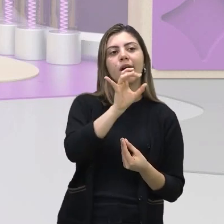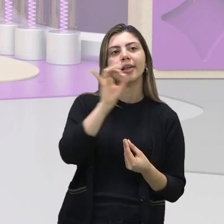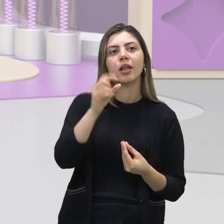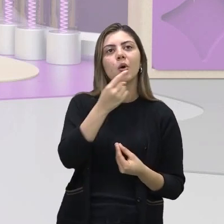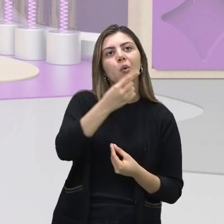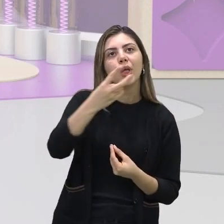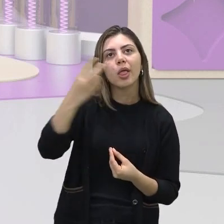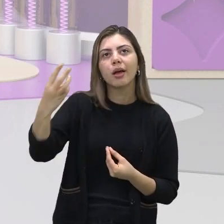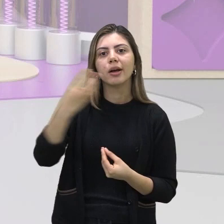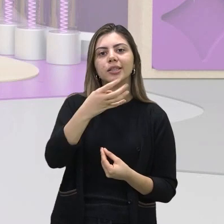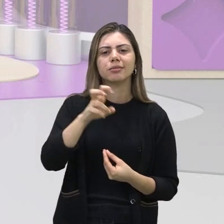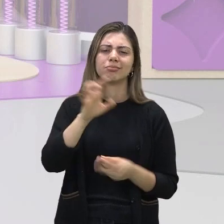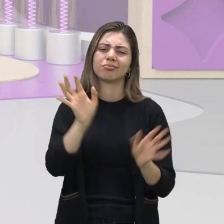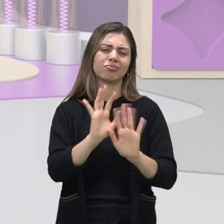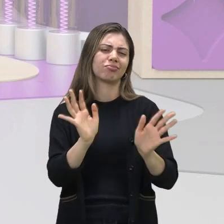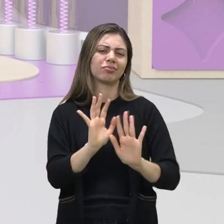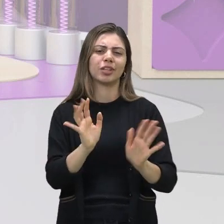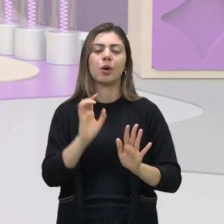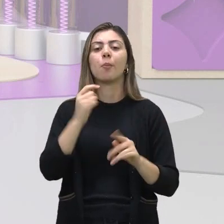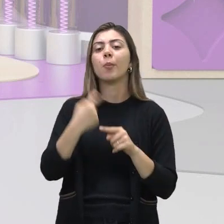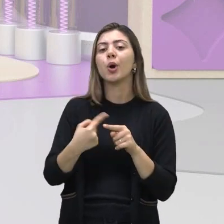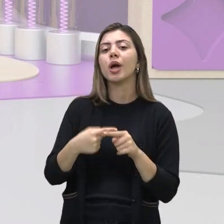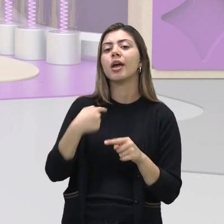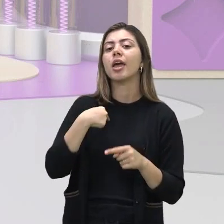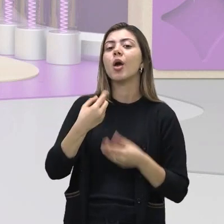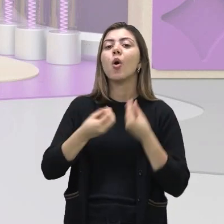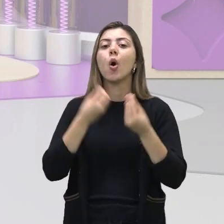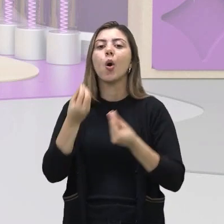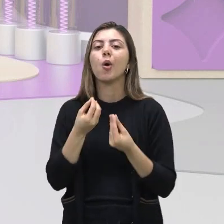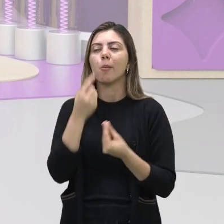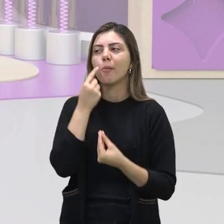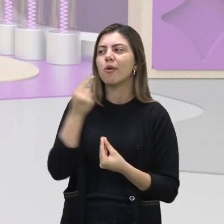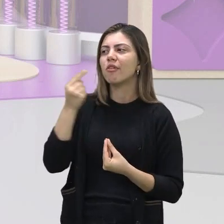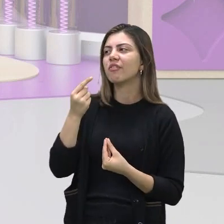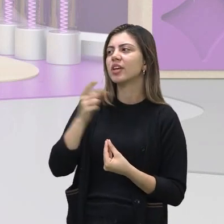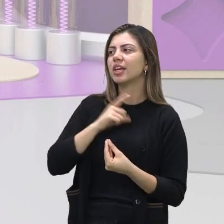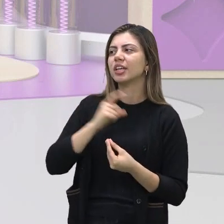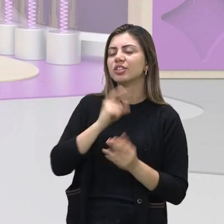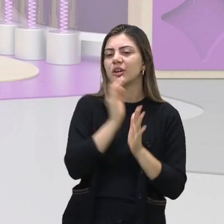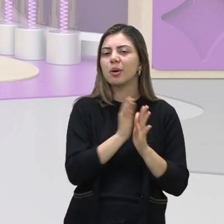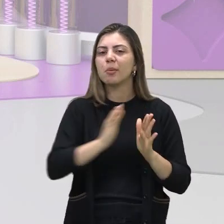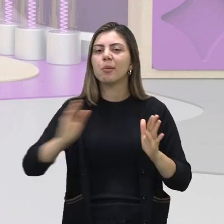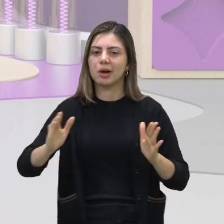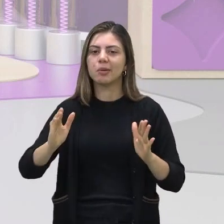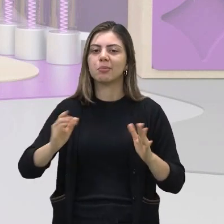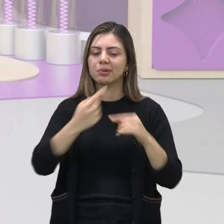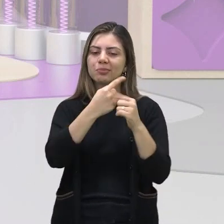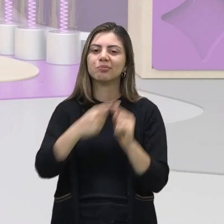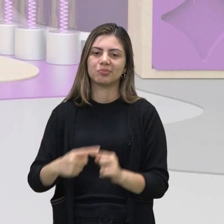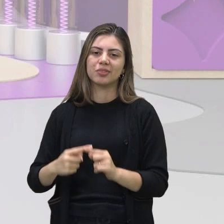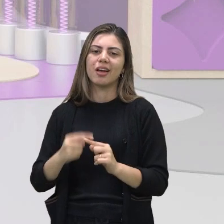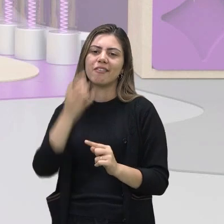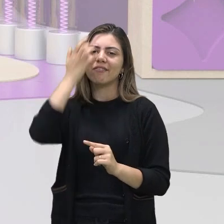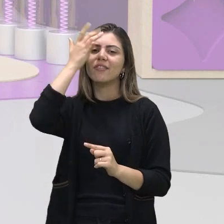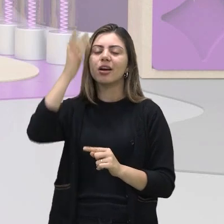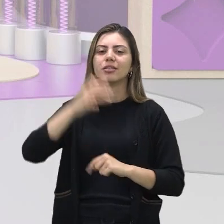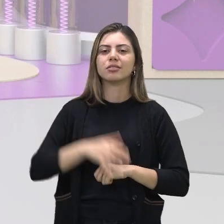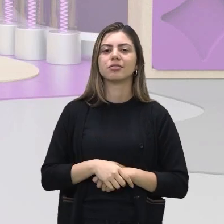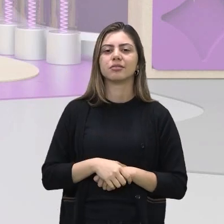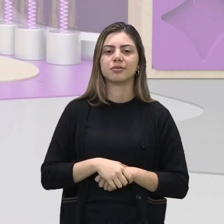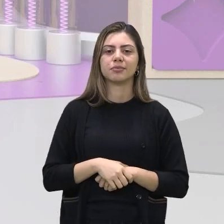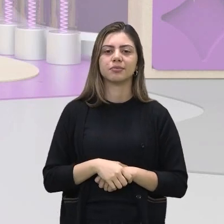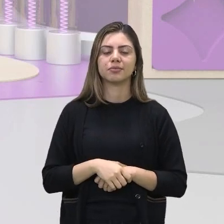eu verifiquei, tá? Essa característica aqui, né, que estava acontecendo nessa